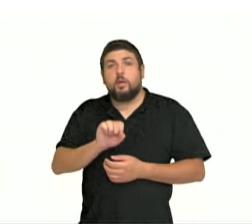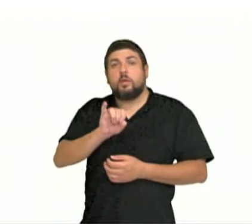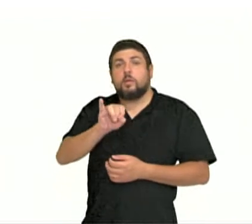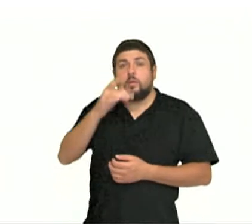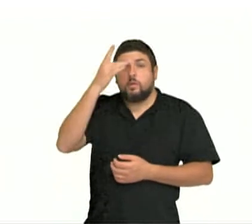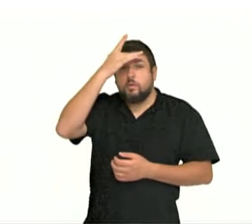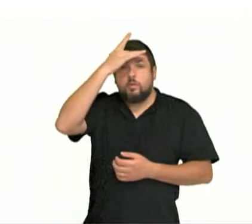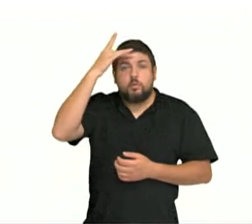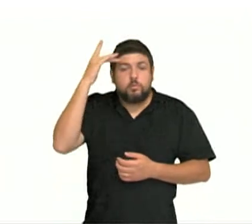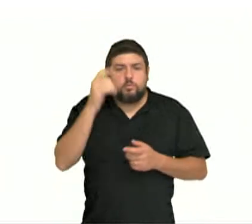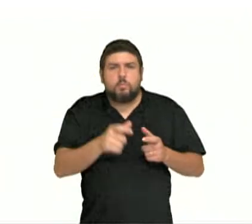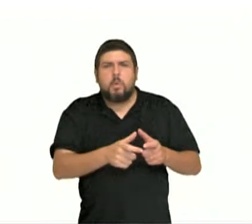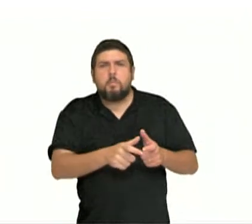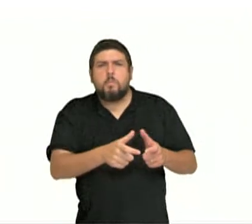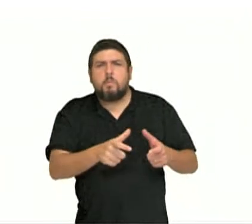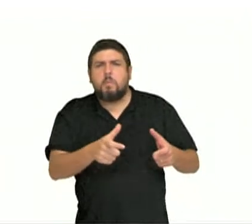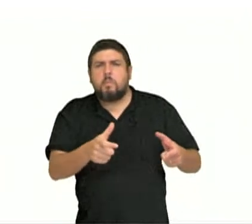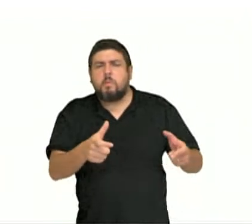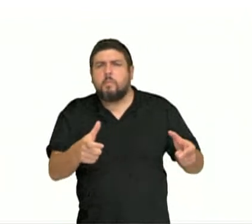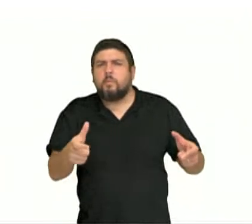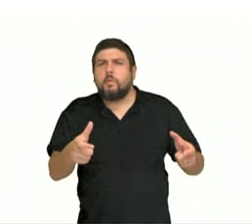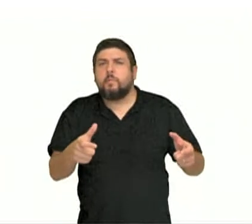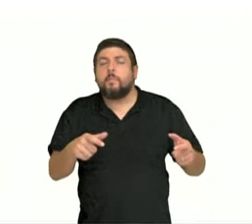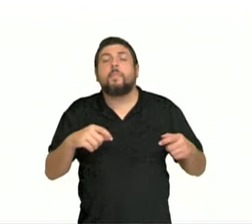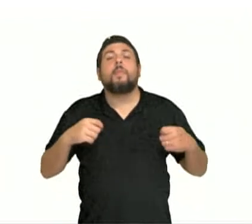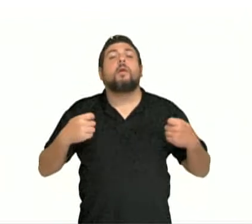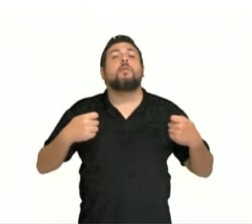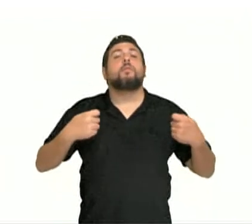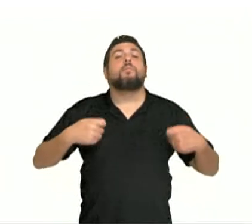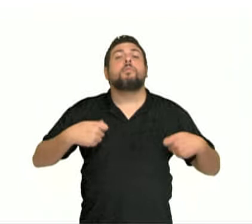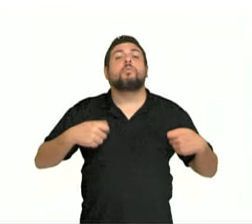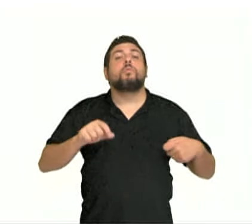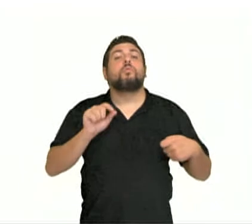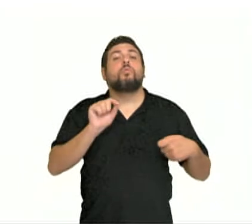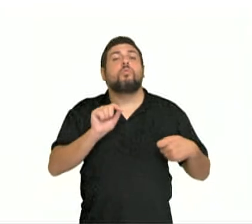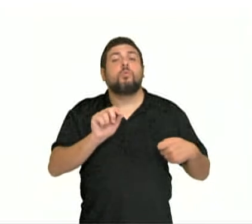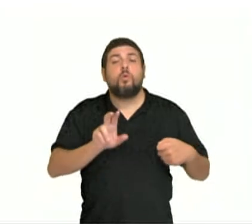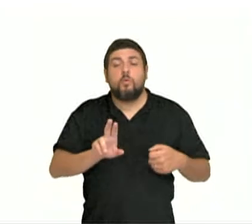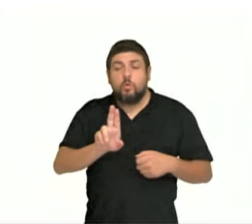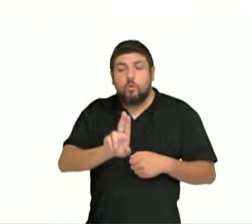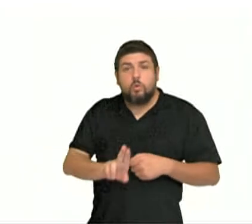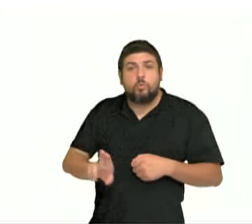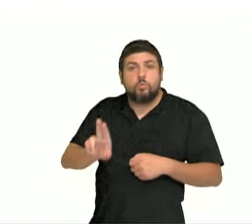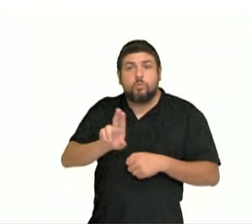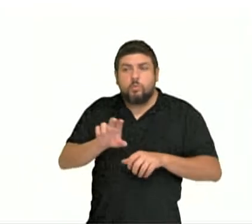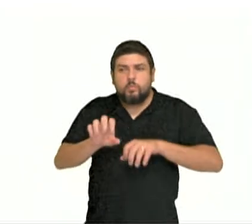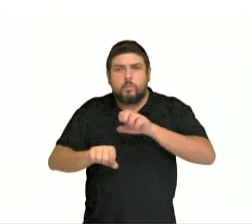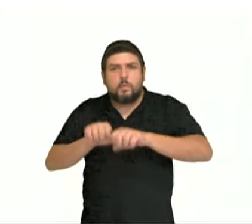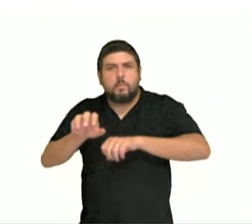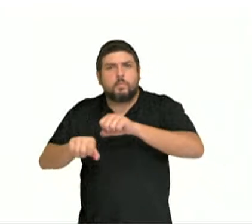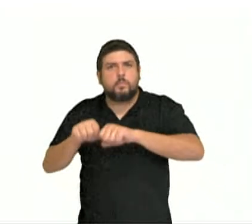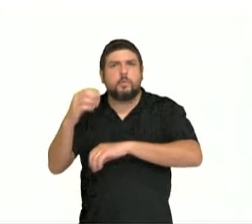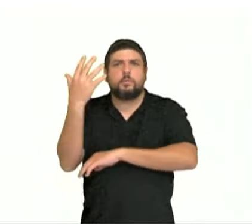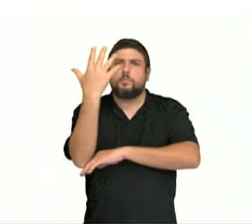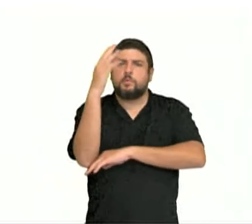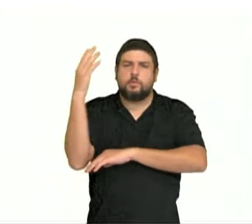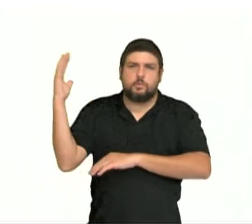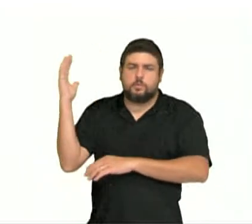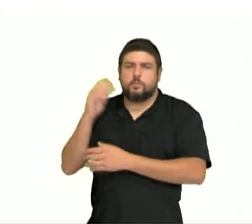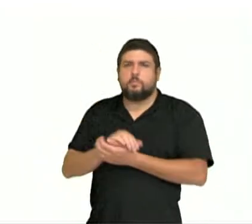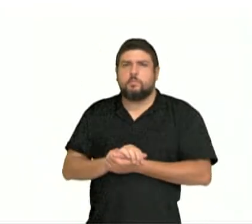de pessoas na terra demanda uma maior utilização de recursos naturais Claro mais